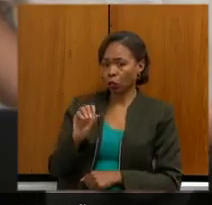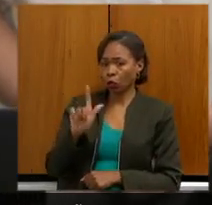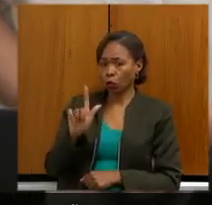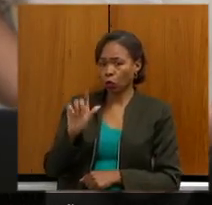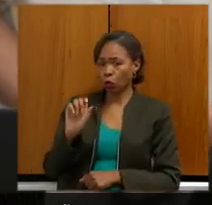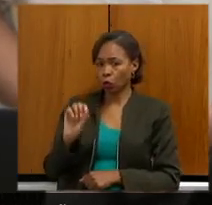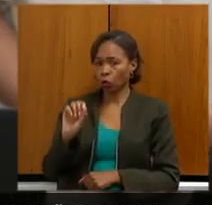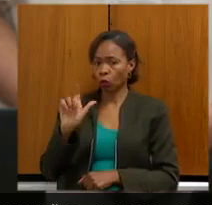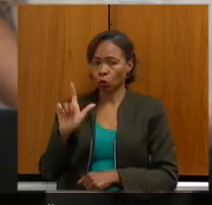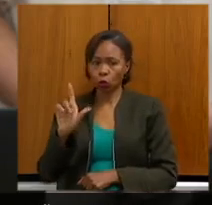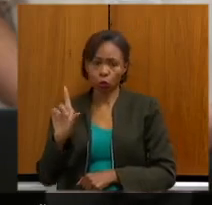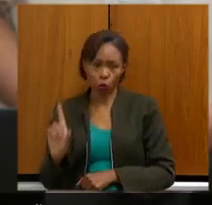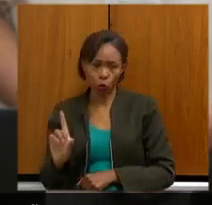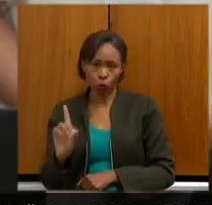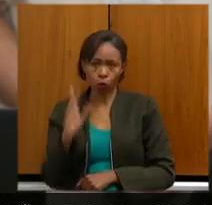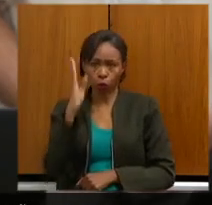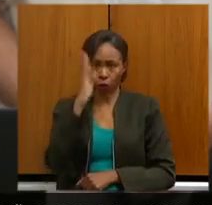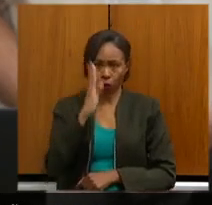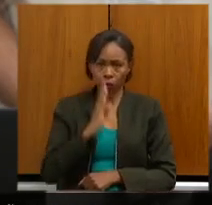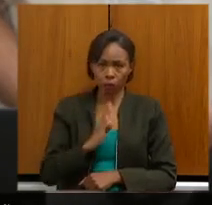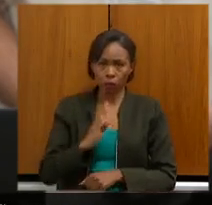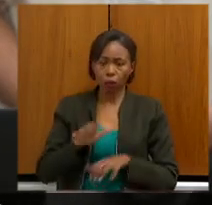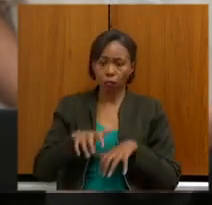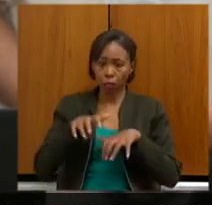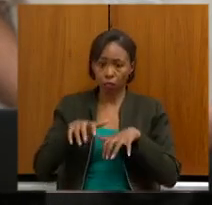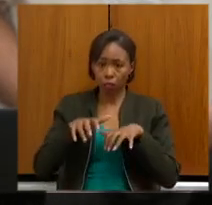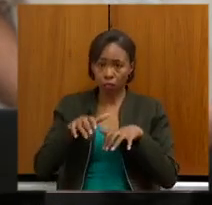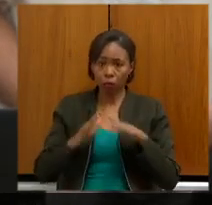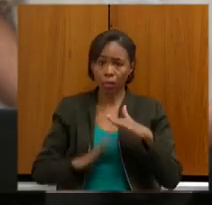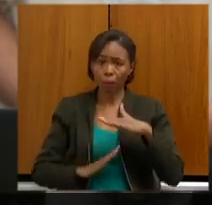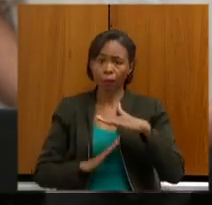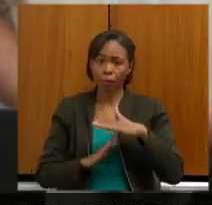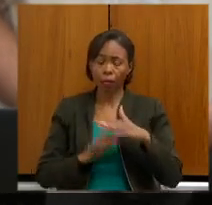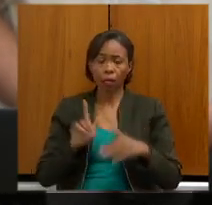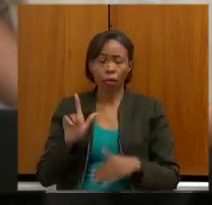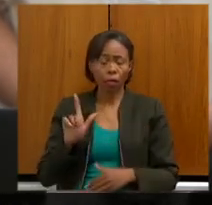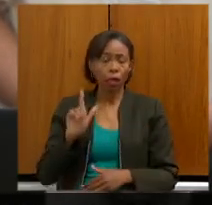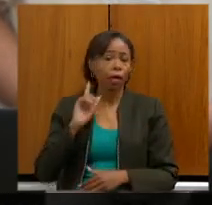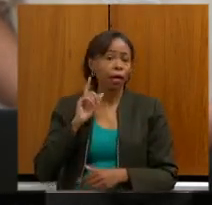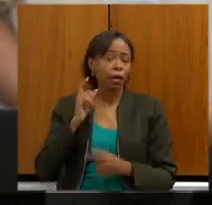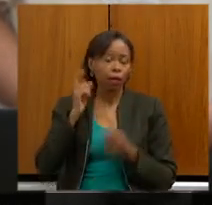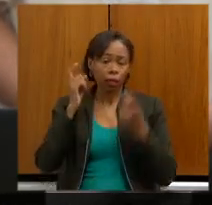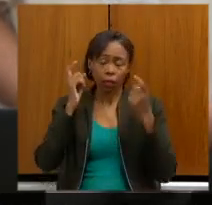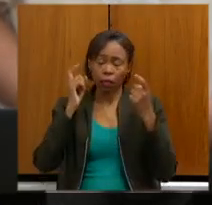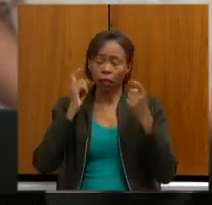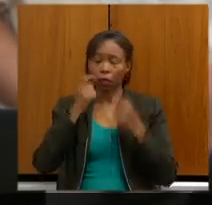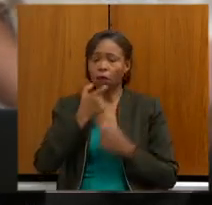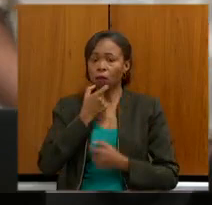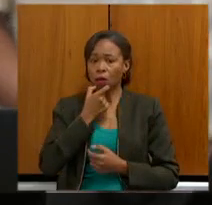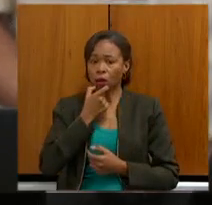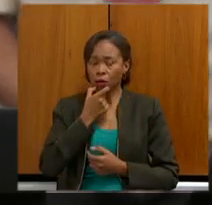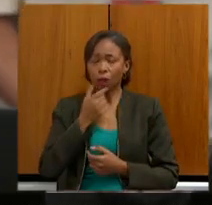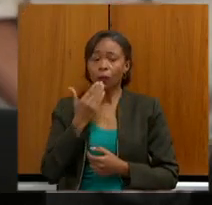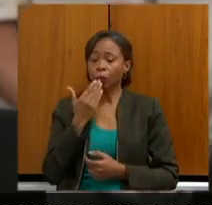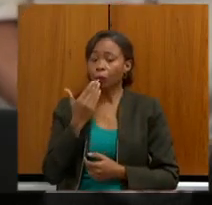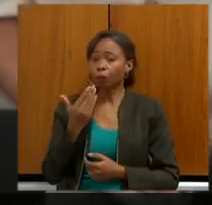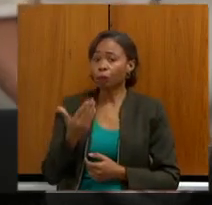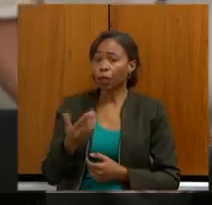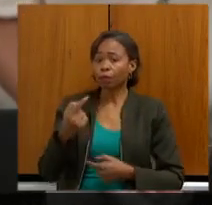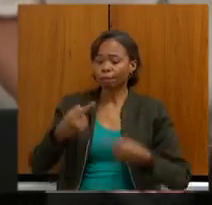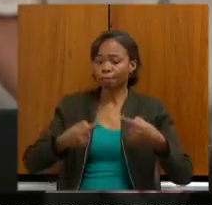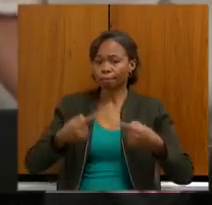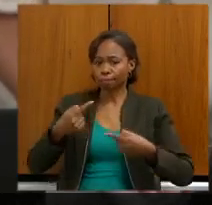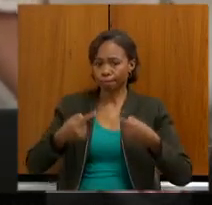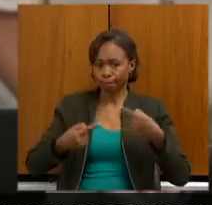ashanti Brasil mineração limitada em Nova Lima pedido de providência para que seja mantido canais de diálogos